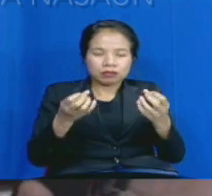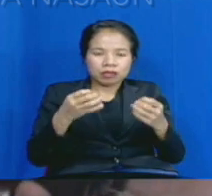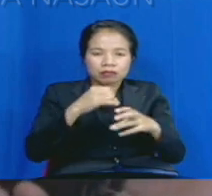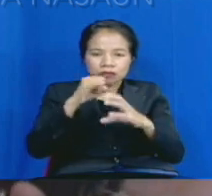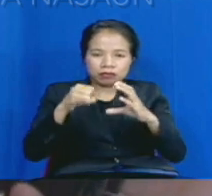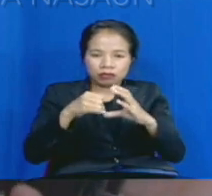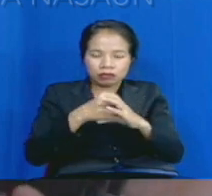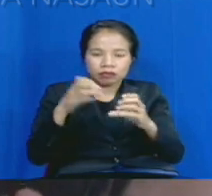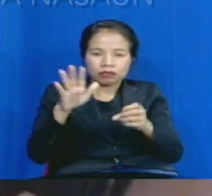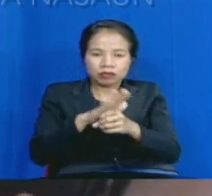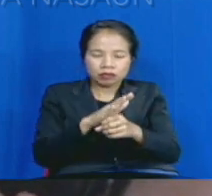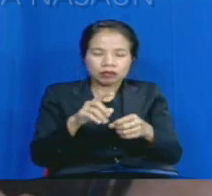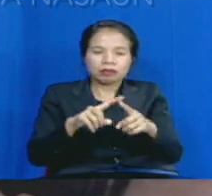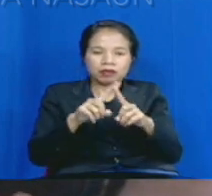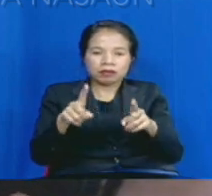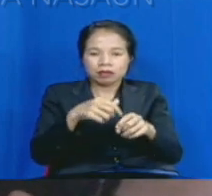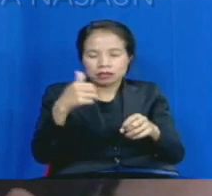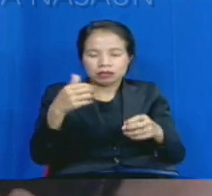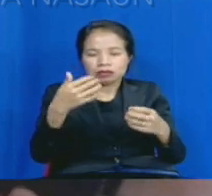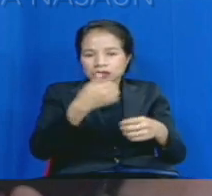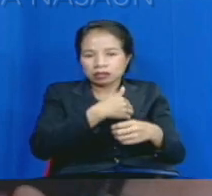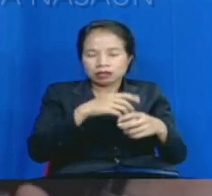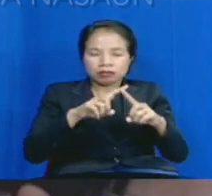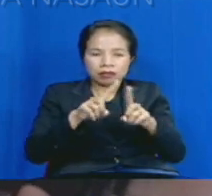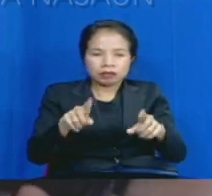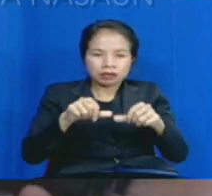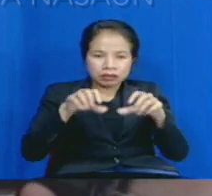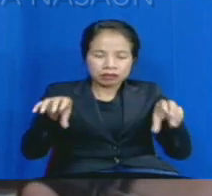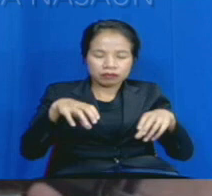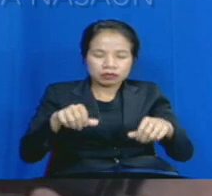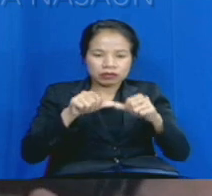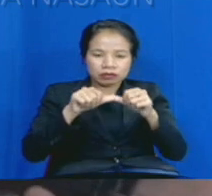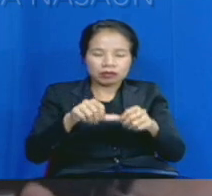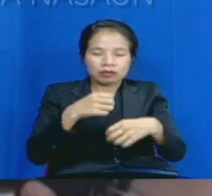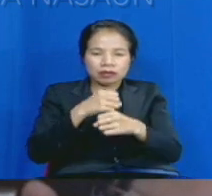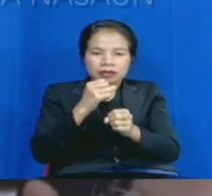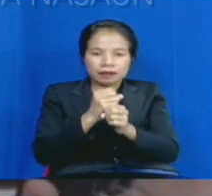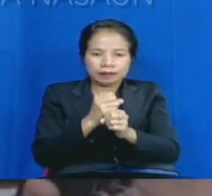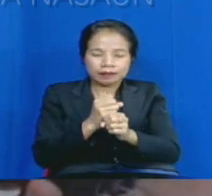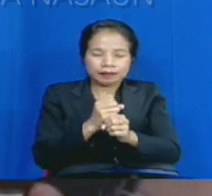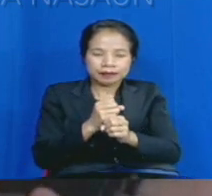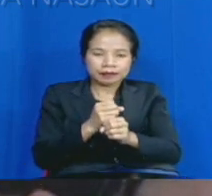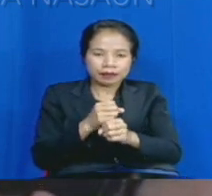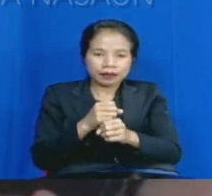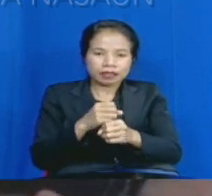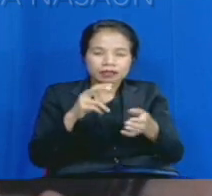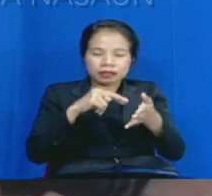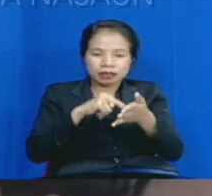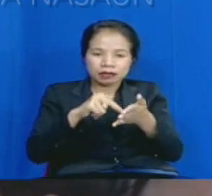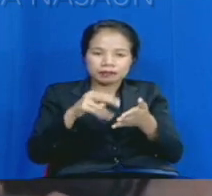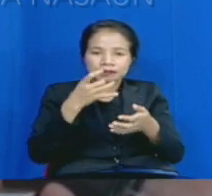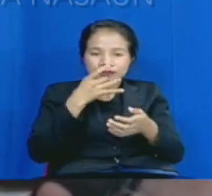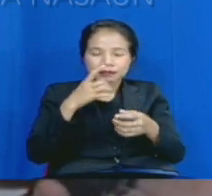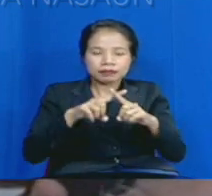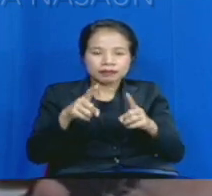ona, balu sedau, masi teknik sira se continua instala. Paralelmente, ita instala contadores, masi itamos establece